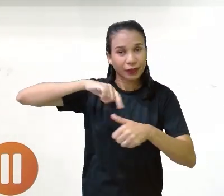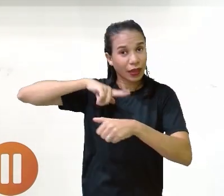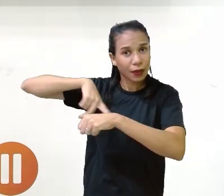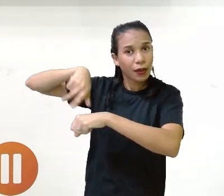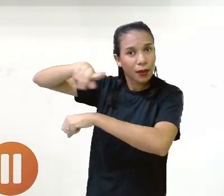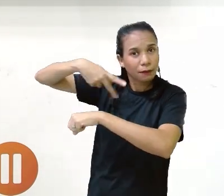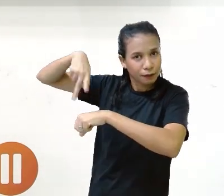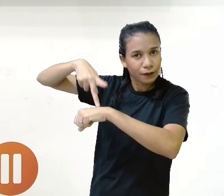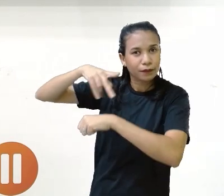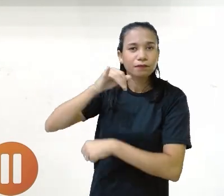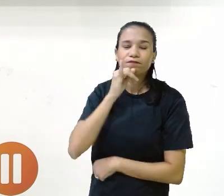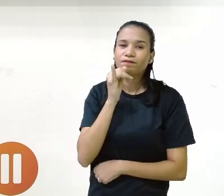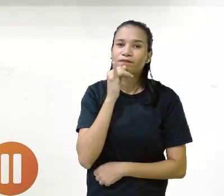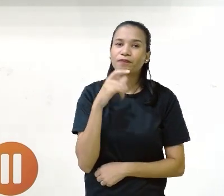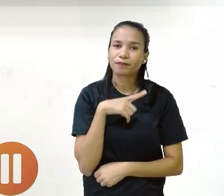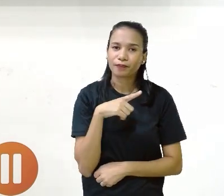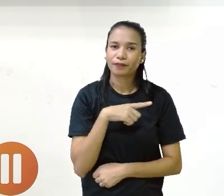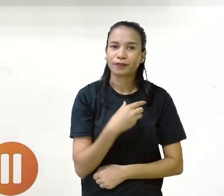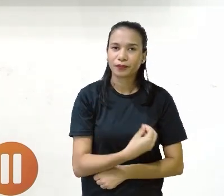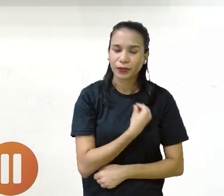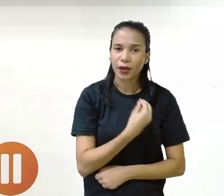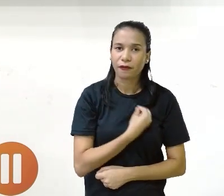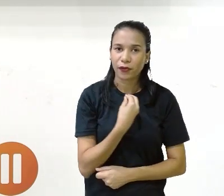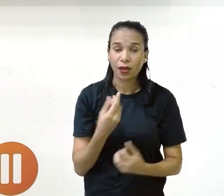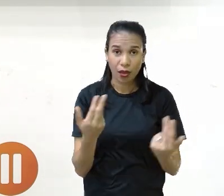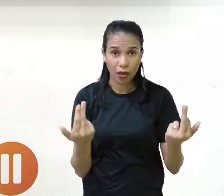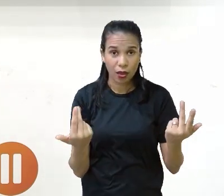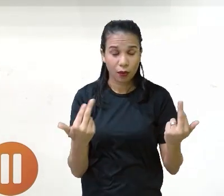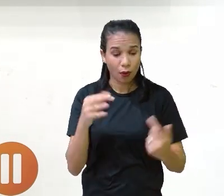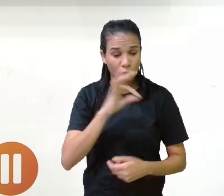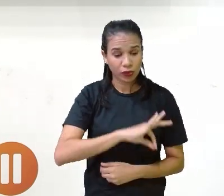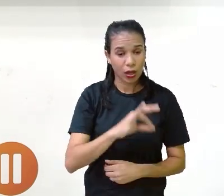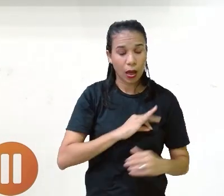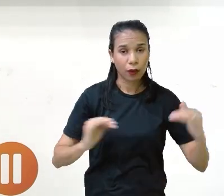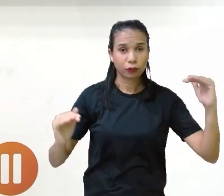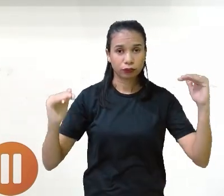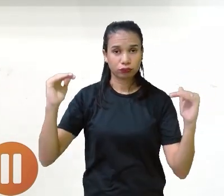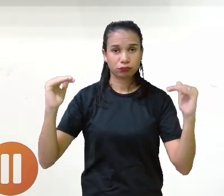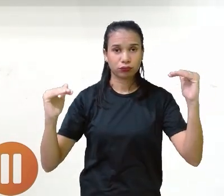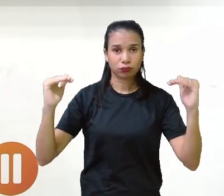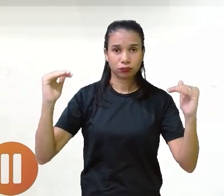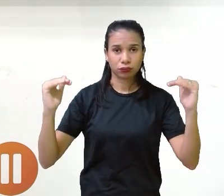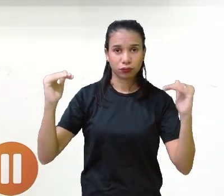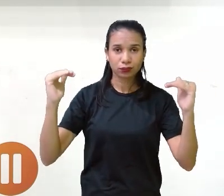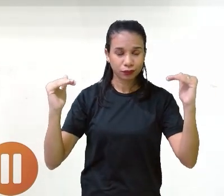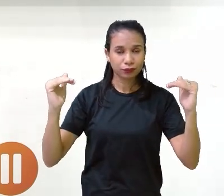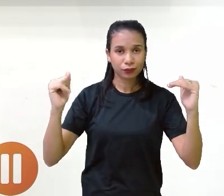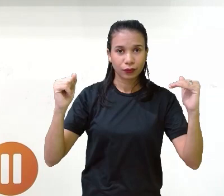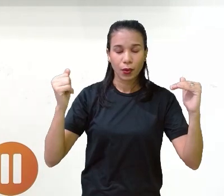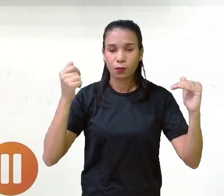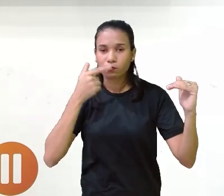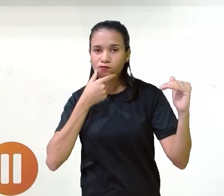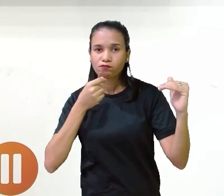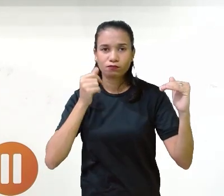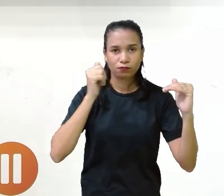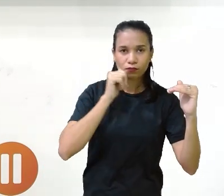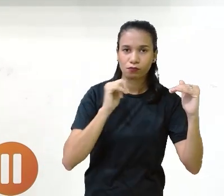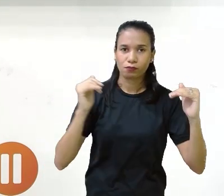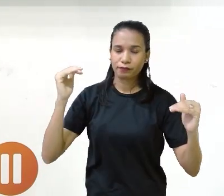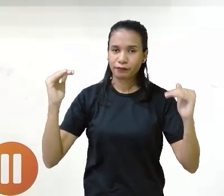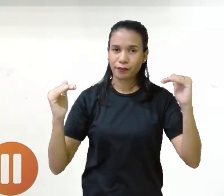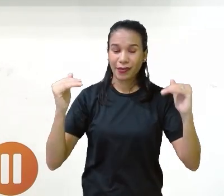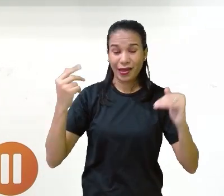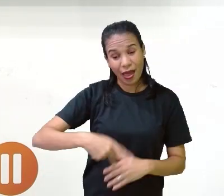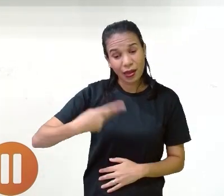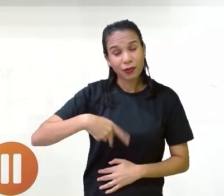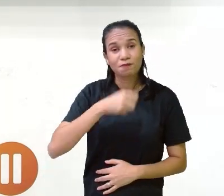por exemplo, já existe o mesmo salário para os mesmos times, tanto feminino quanto masculino. Aqui